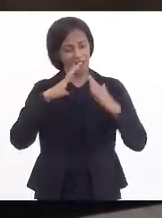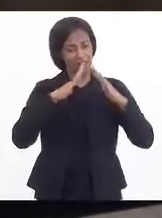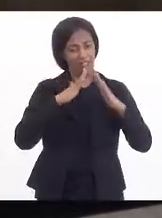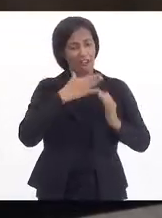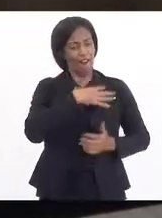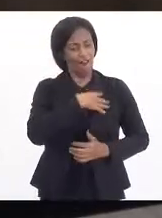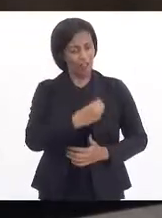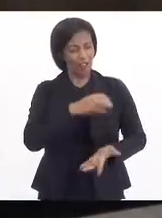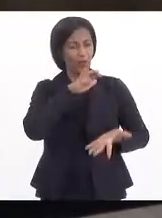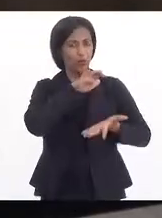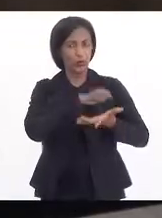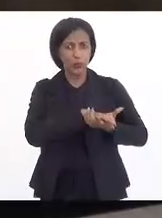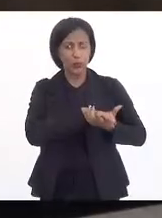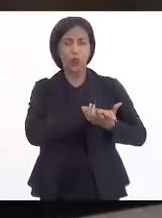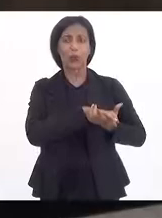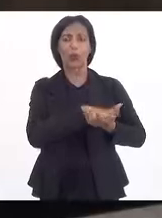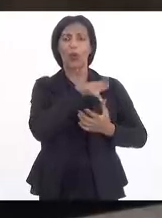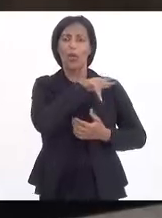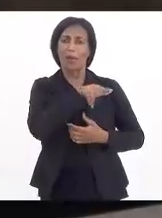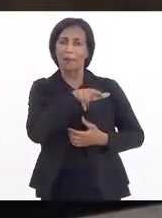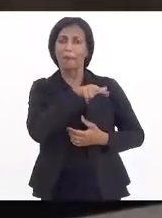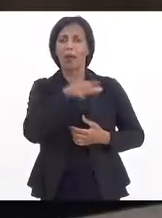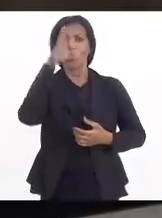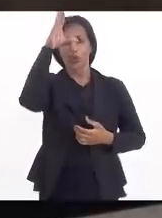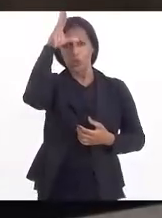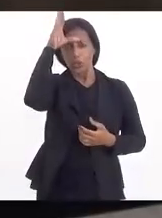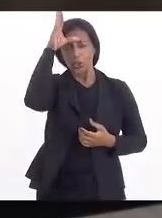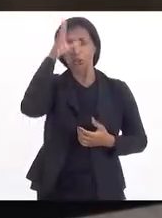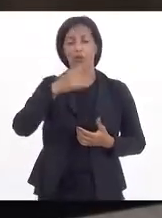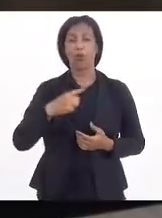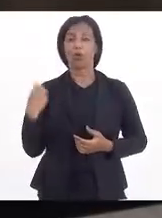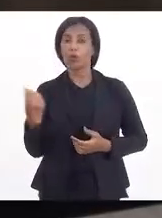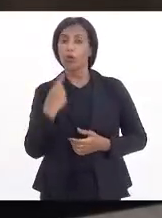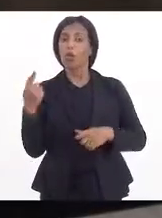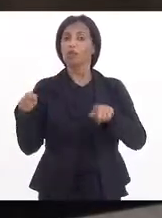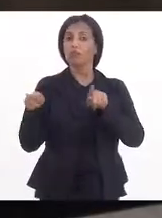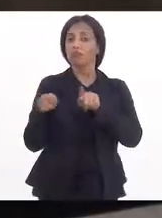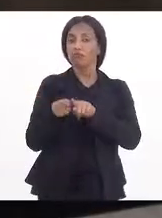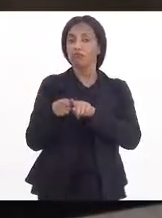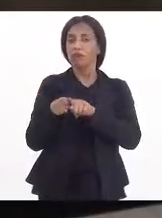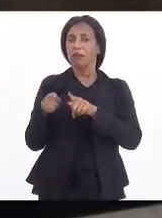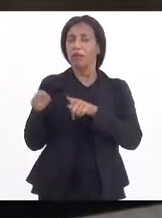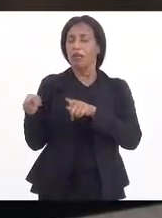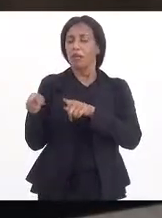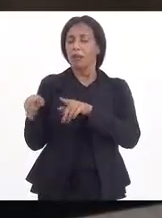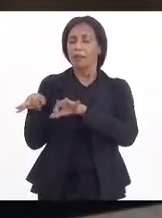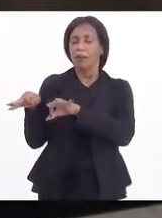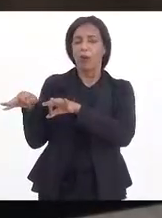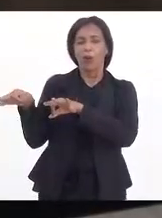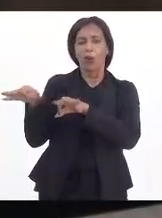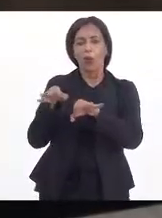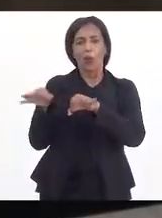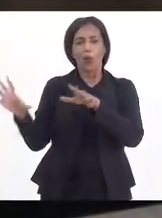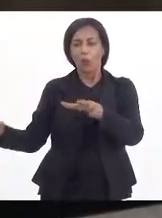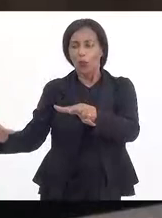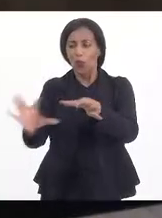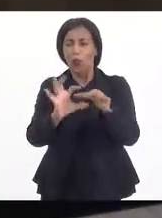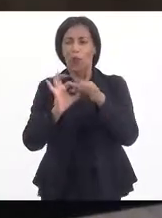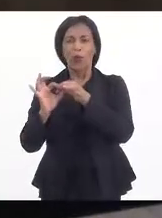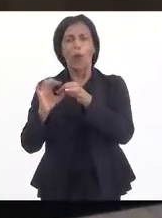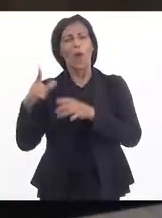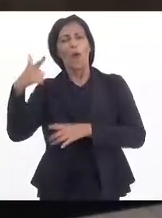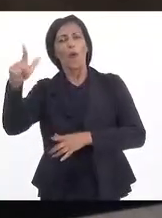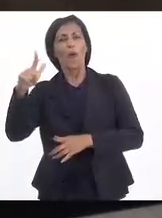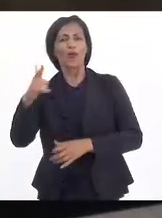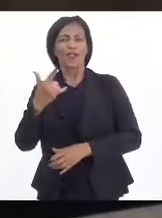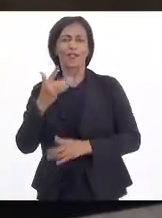filhos maridos é irmãos tias Nós também acabamos construindo a família aqui eu construí uma outra